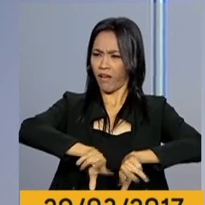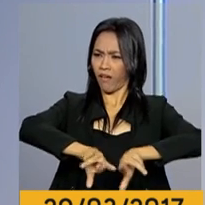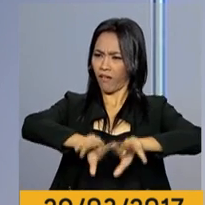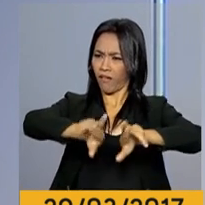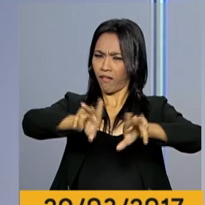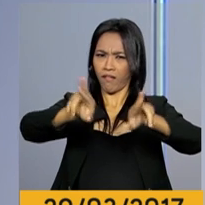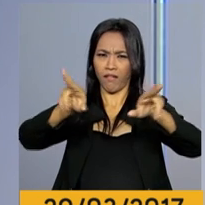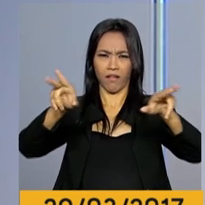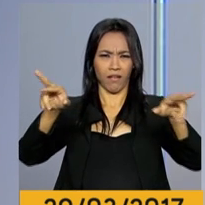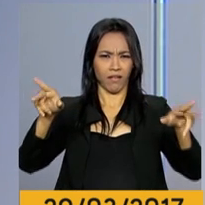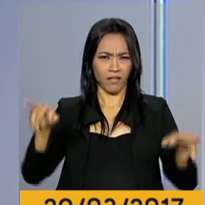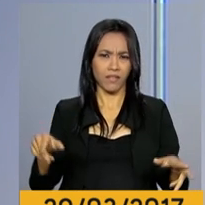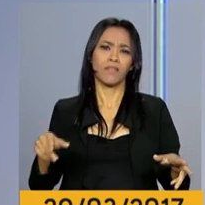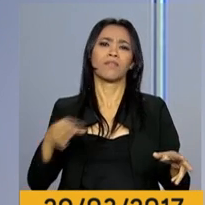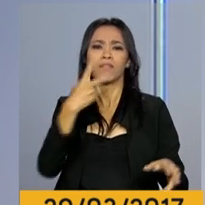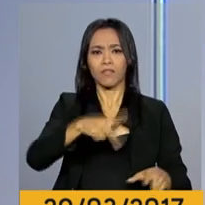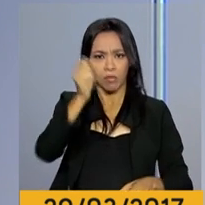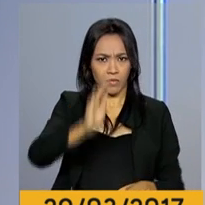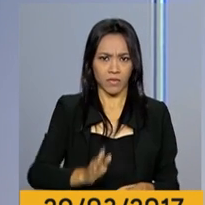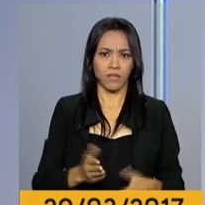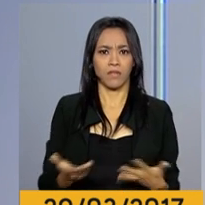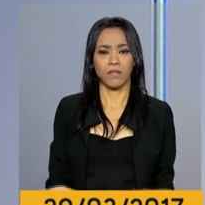do país